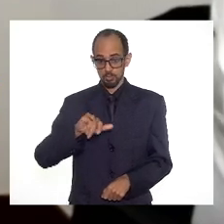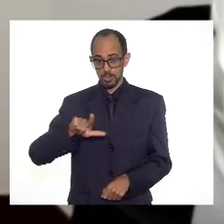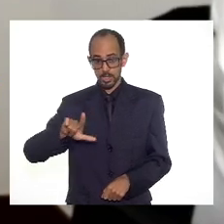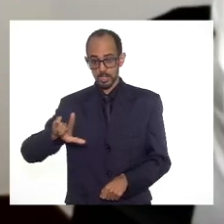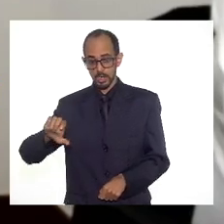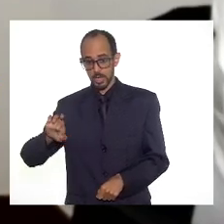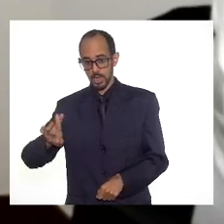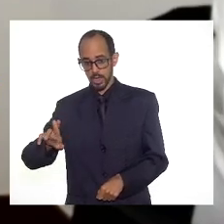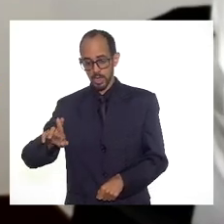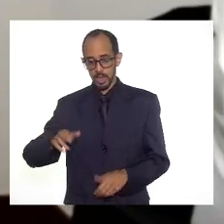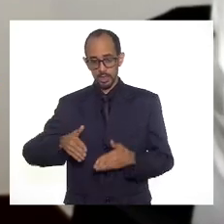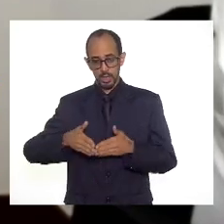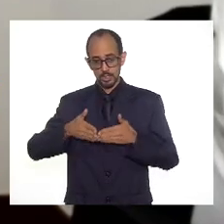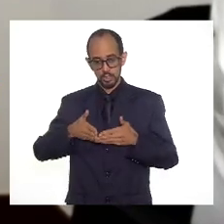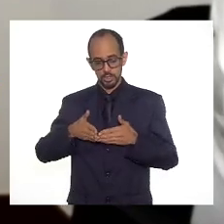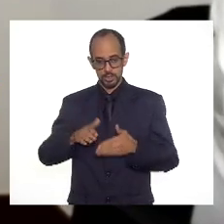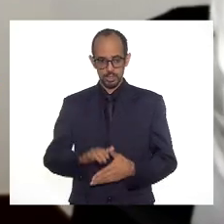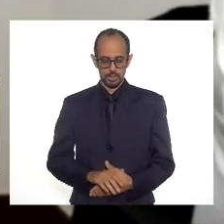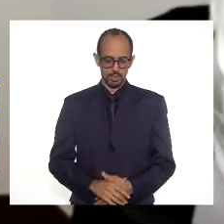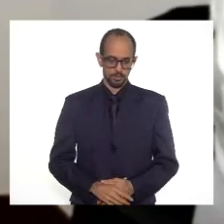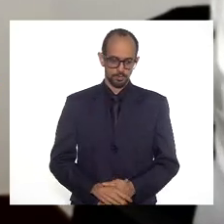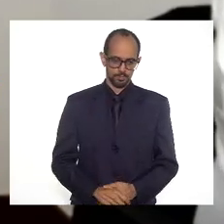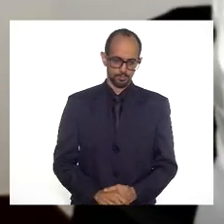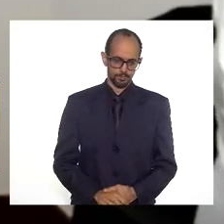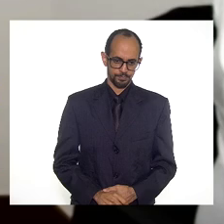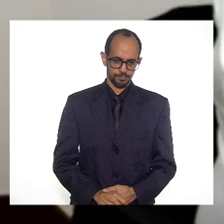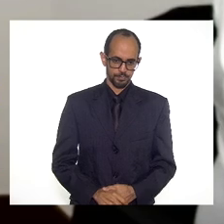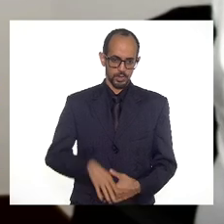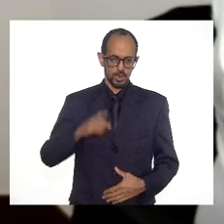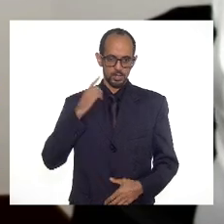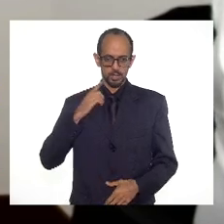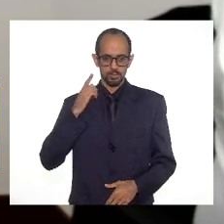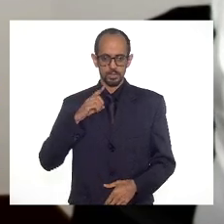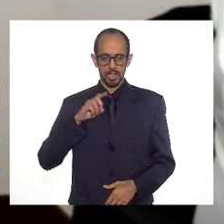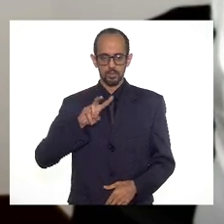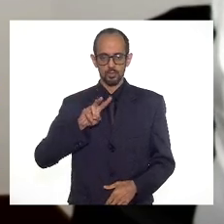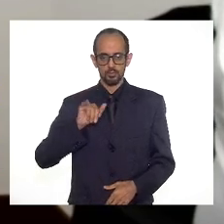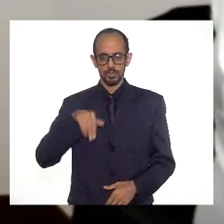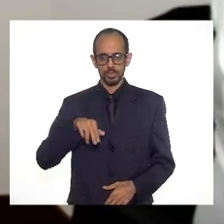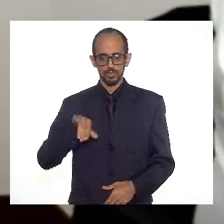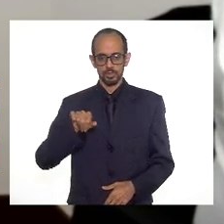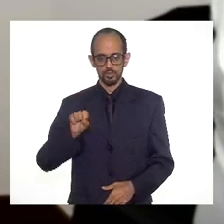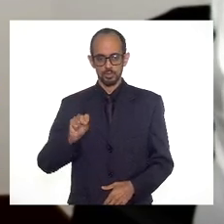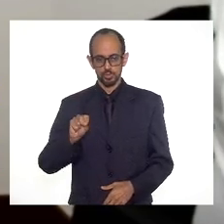Marcos Miller está licenciado. Deputado Marcos Vinícius.